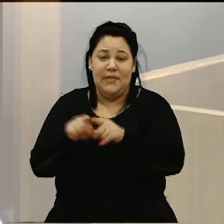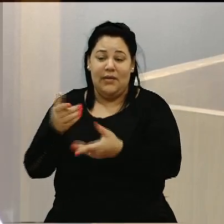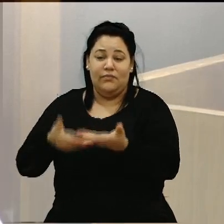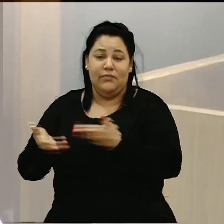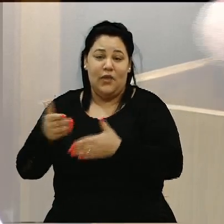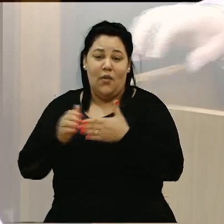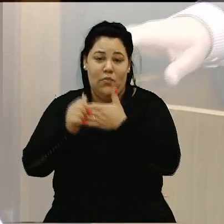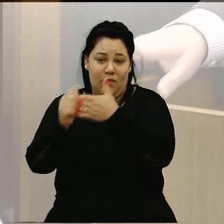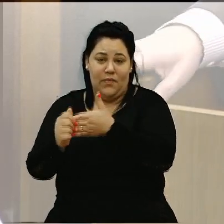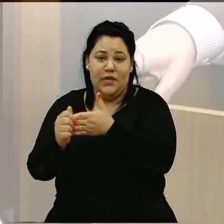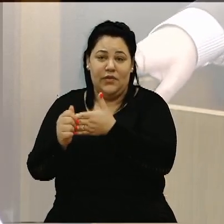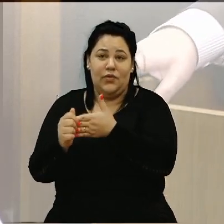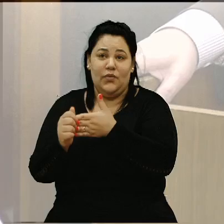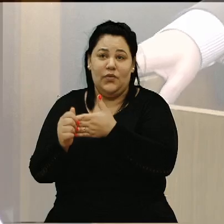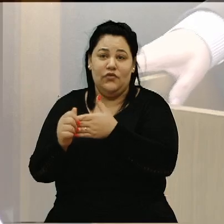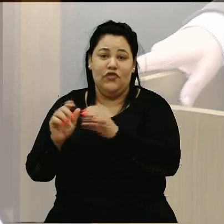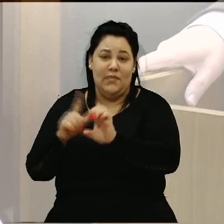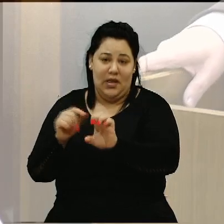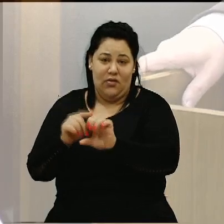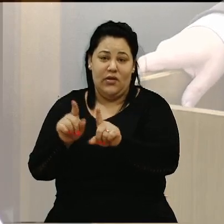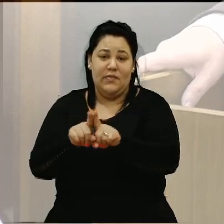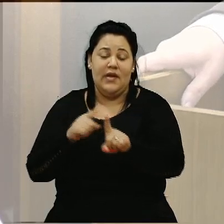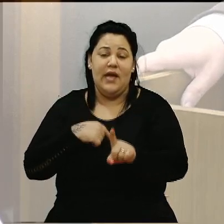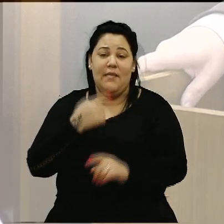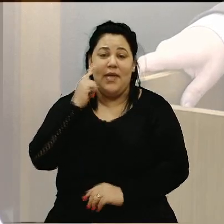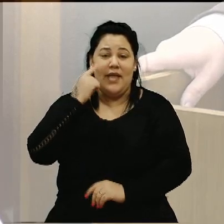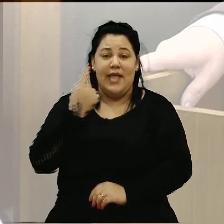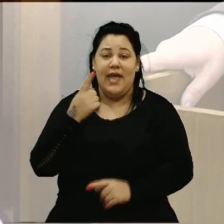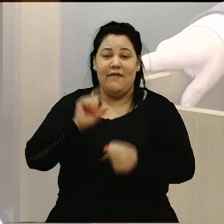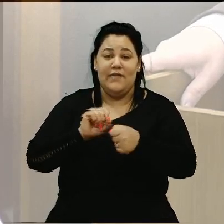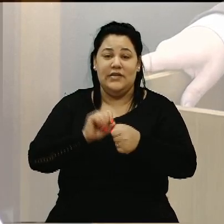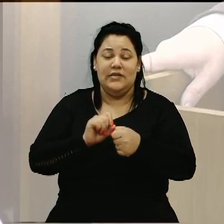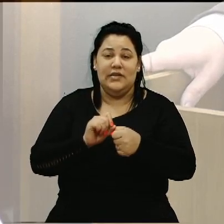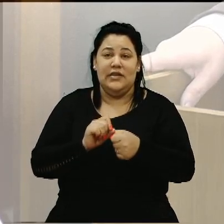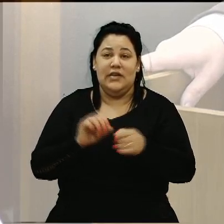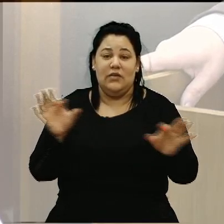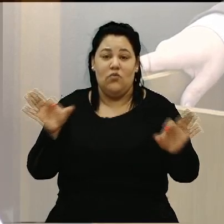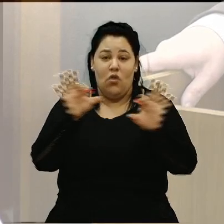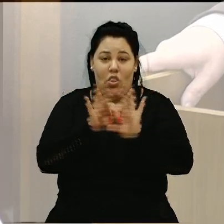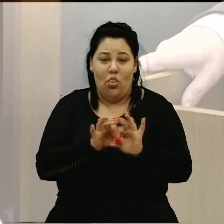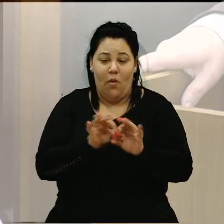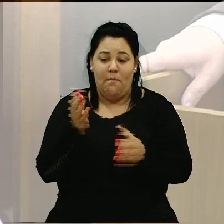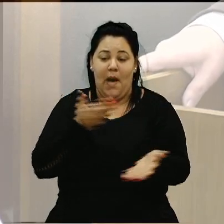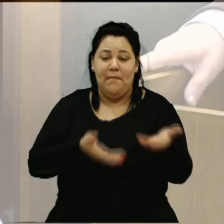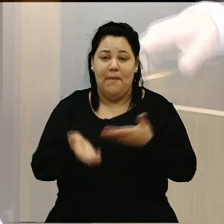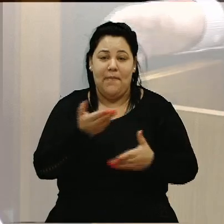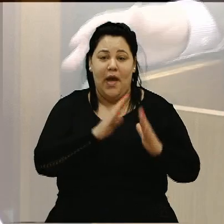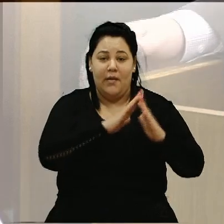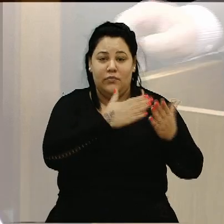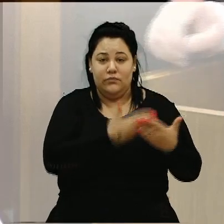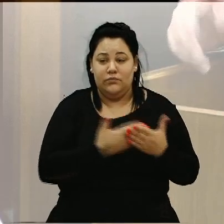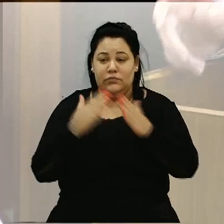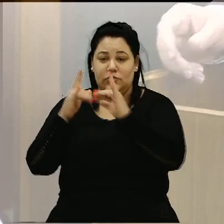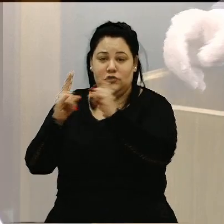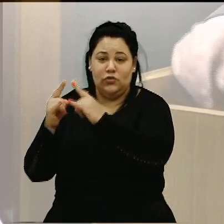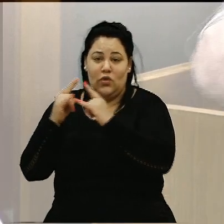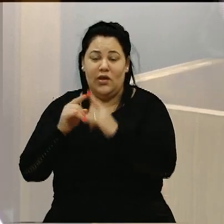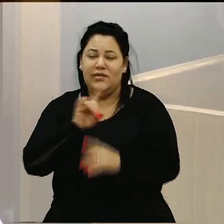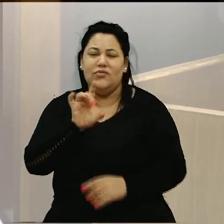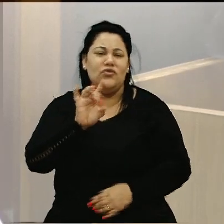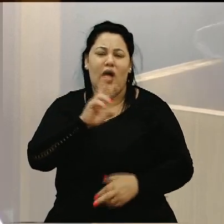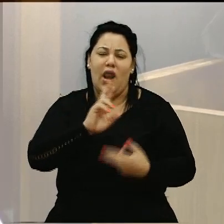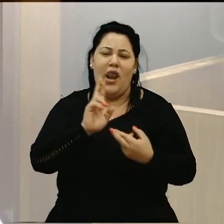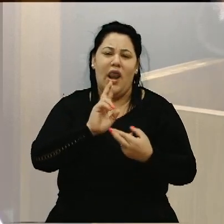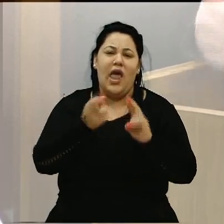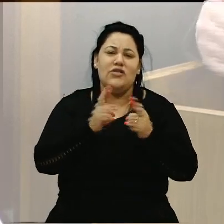fazer uma interação e uma sinergia entre empresas e escolas, não só na questão de manutenção, de pintura,